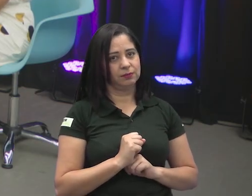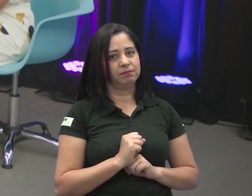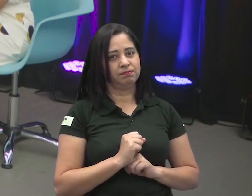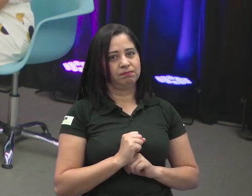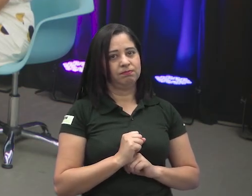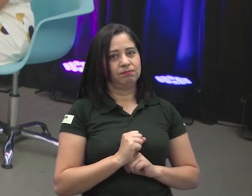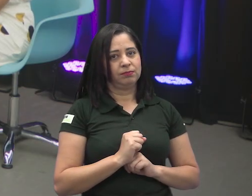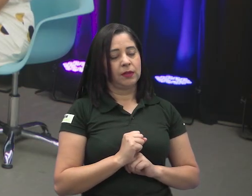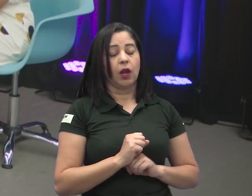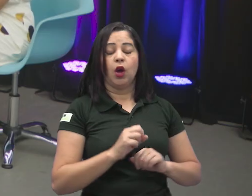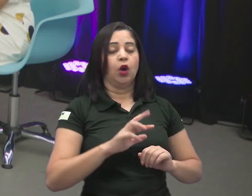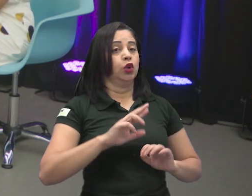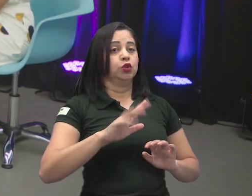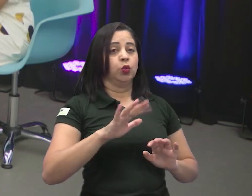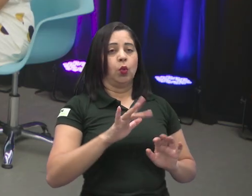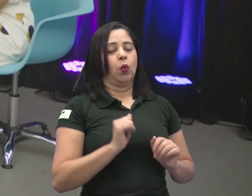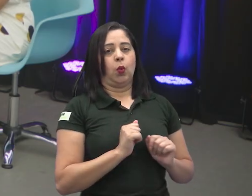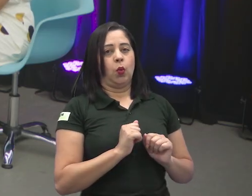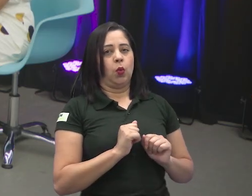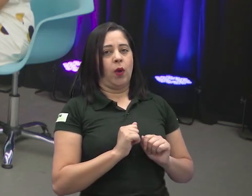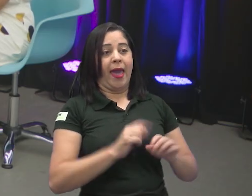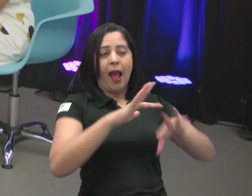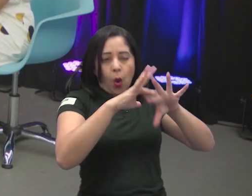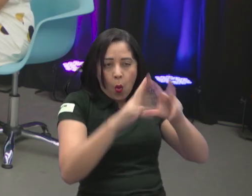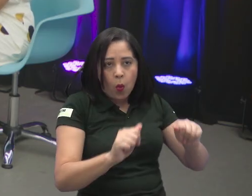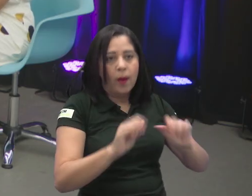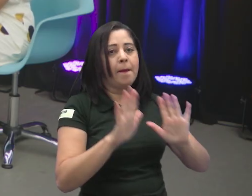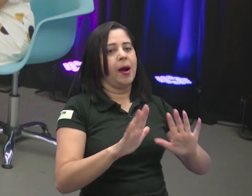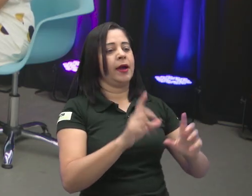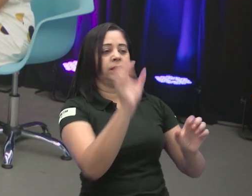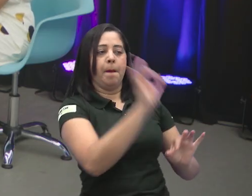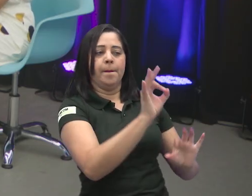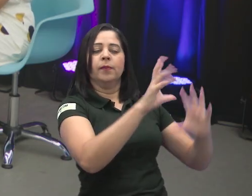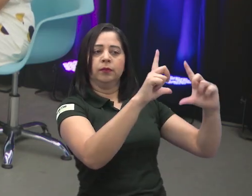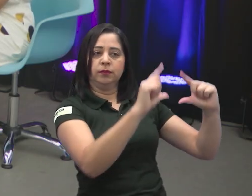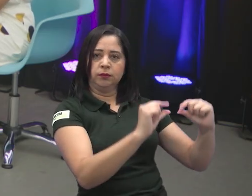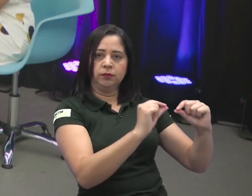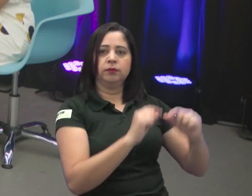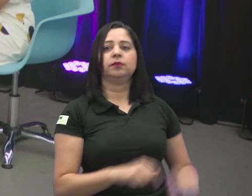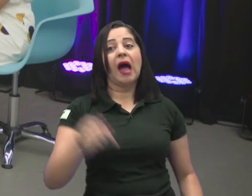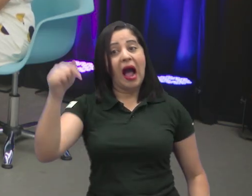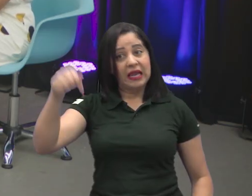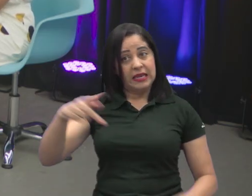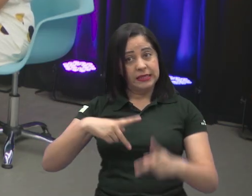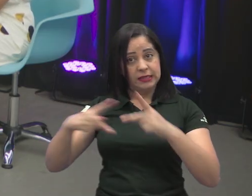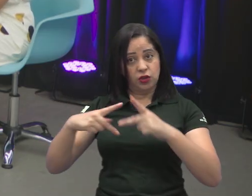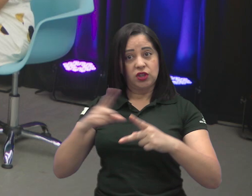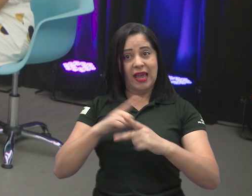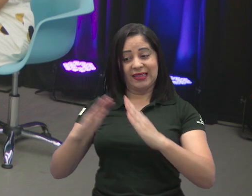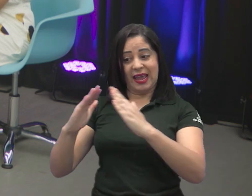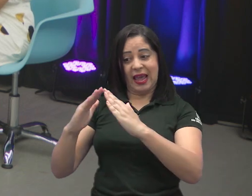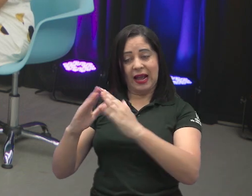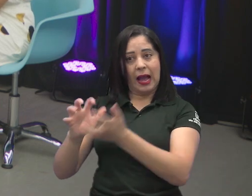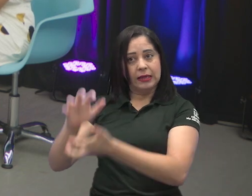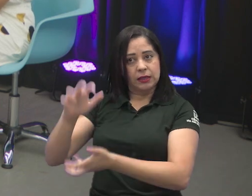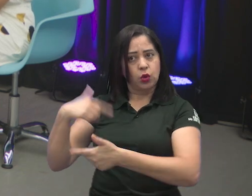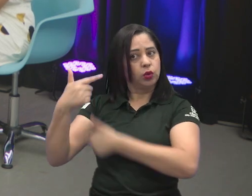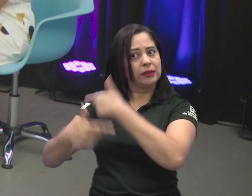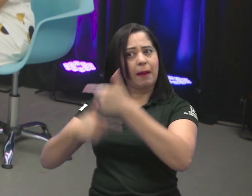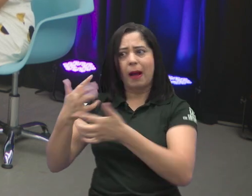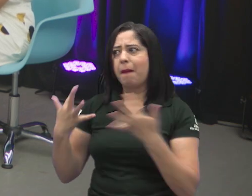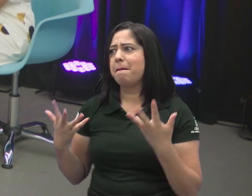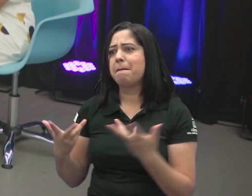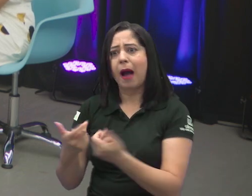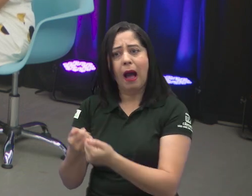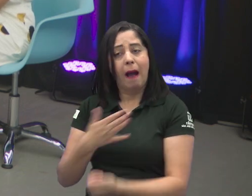daqueles fatores, não é que vai impedir, reduz a chance de você. E hoje aqui em São José tem a Casa do Idoso, né? Que faz um trabalho